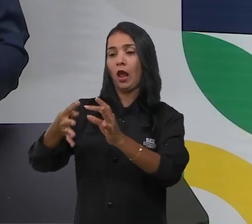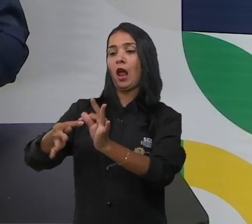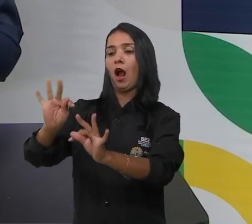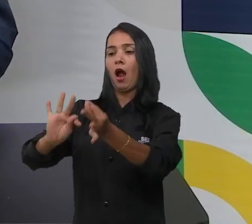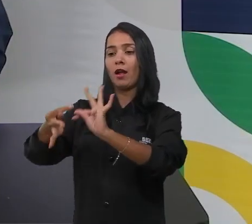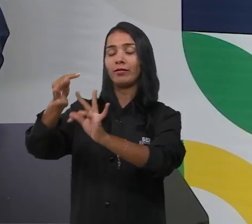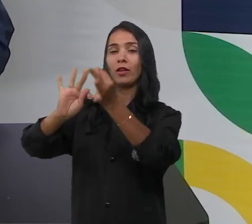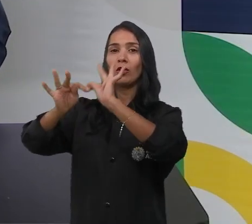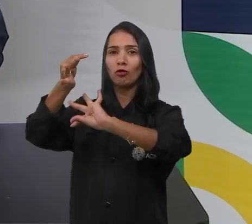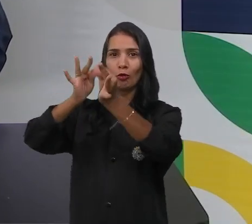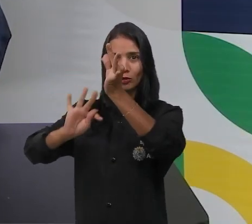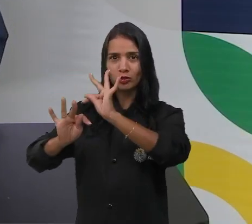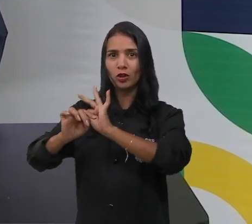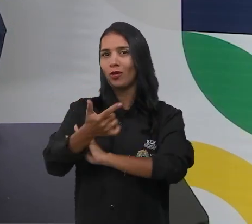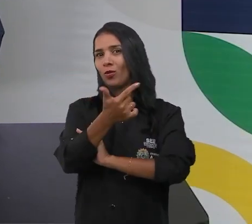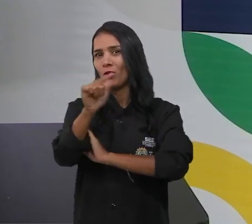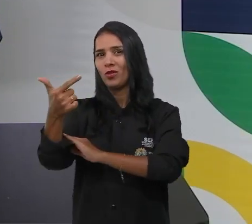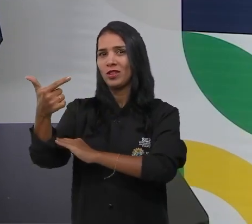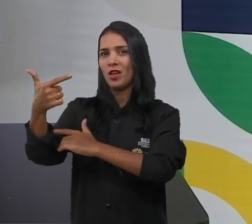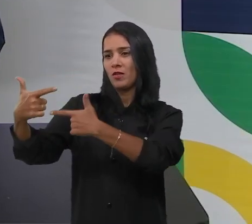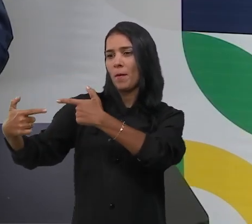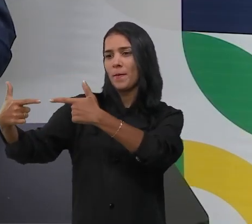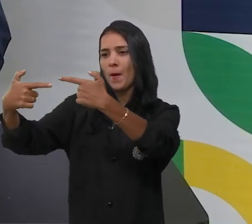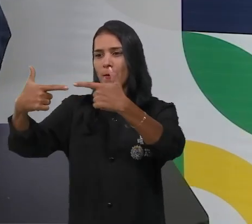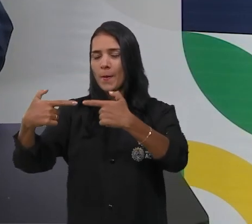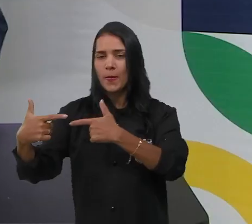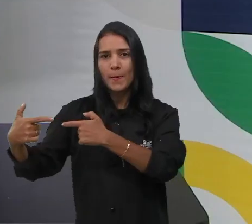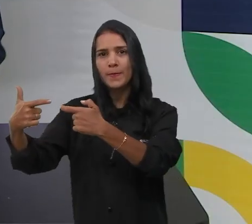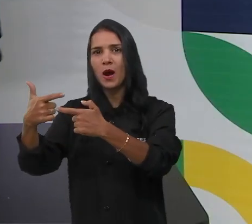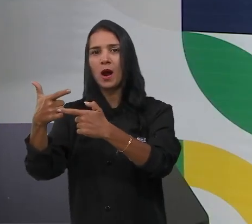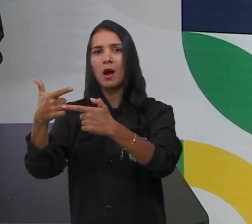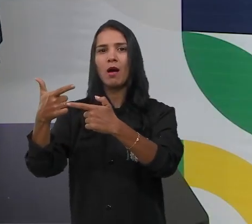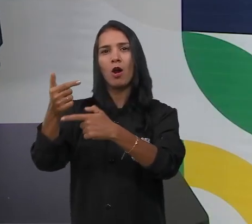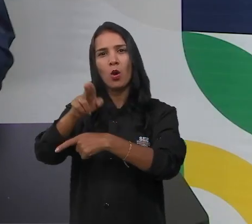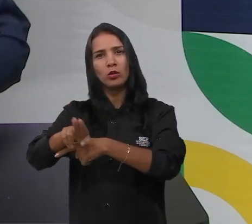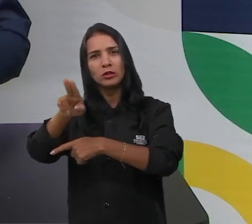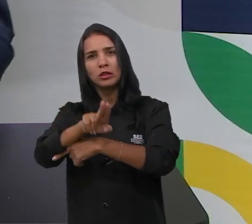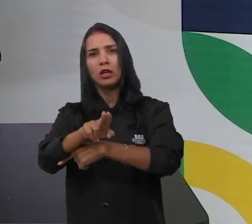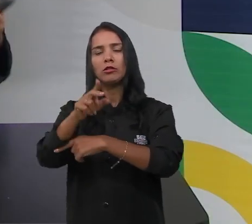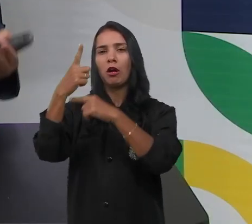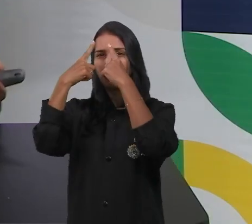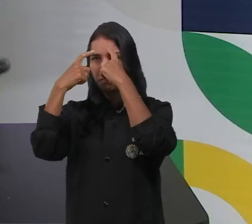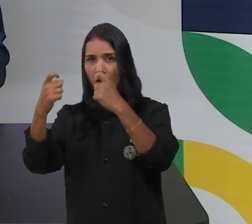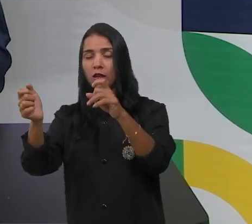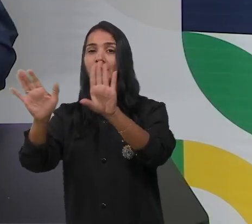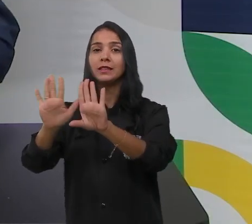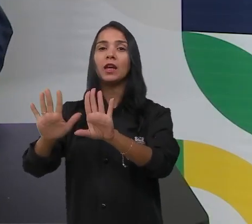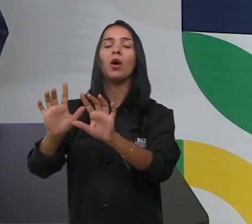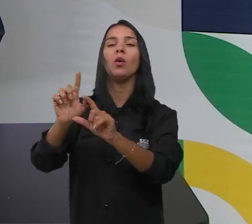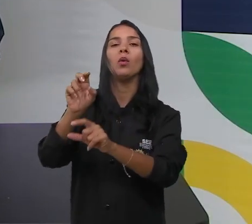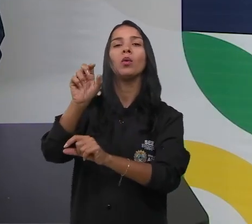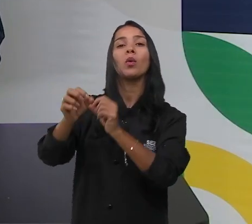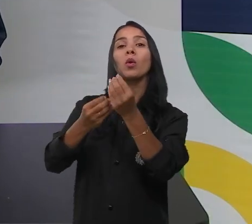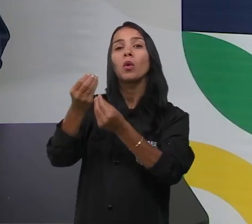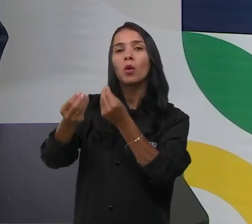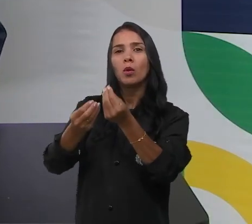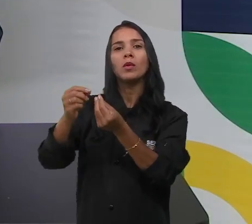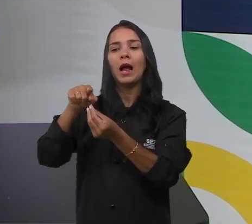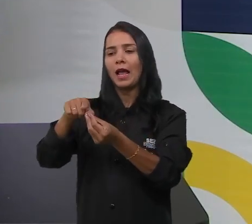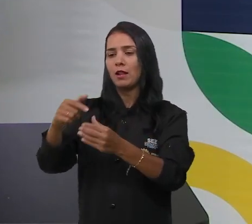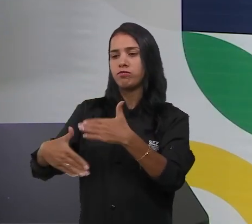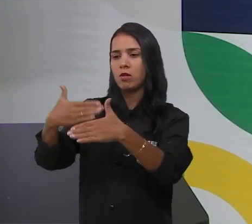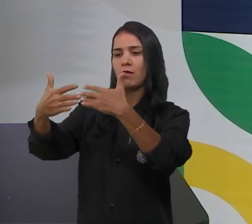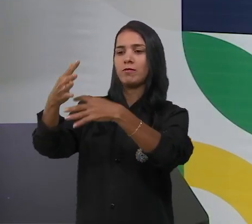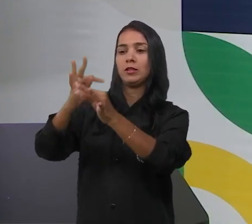tecnologicamente, porém, não foram as vias de fato como a gente conhece aí como os aspectos de uma guerra